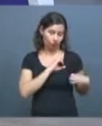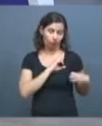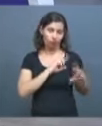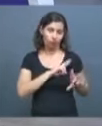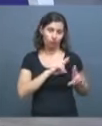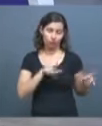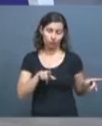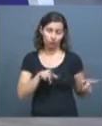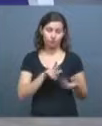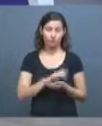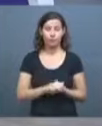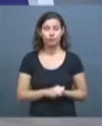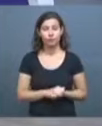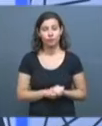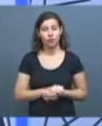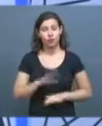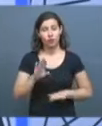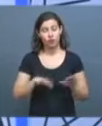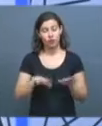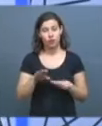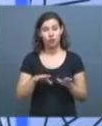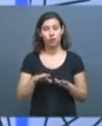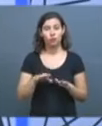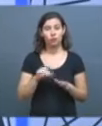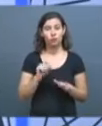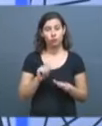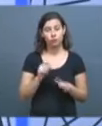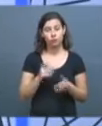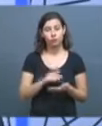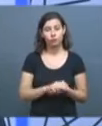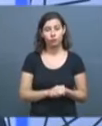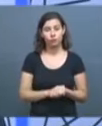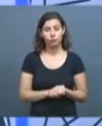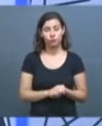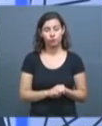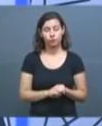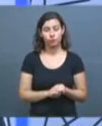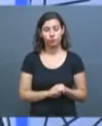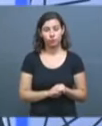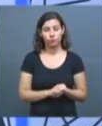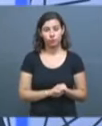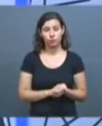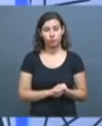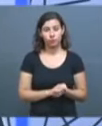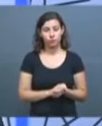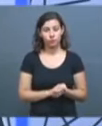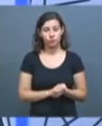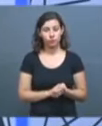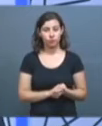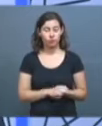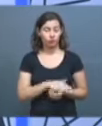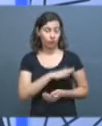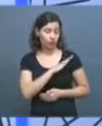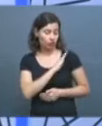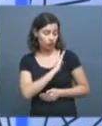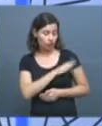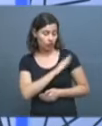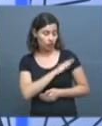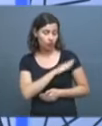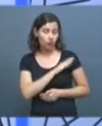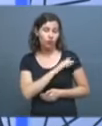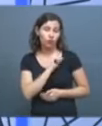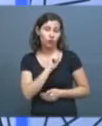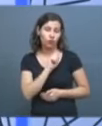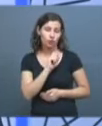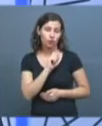situação onde você tem um quadro clínico que mimetiza o infarto agudo. mimetiza, alteração do eletrocardiograma,